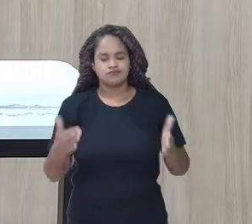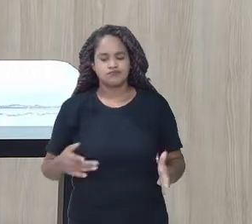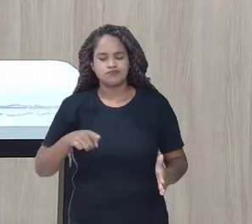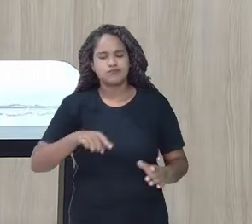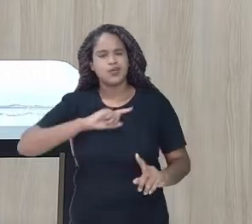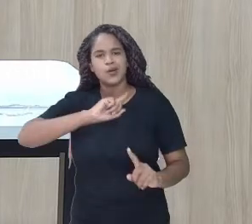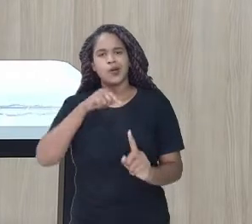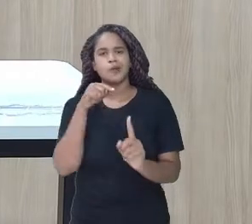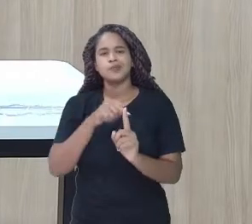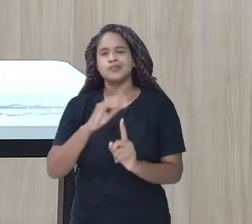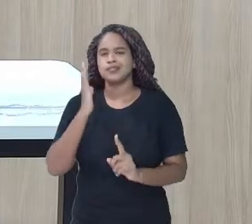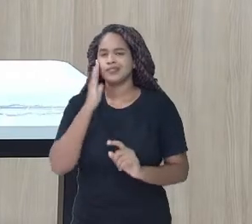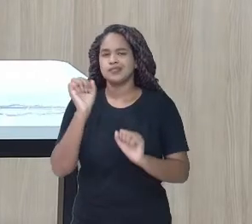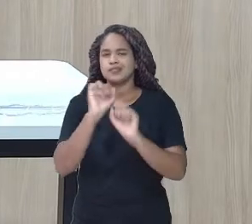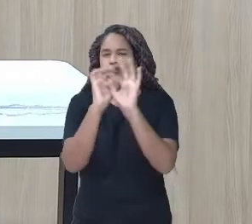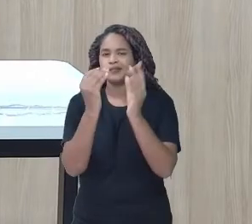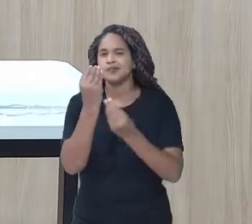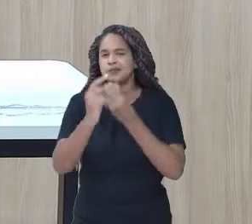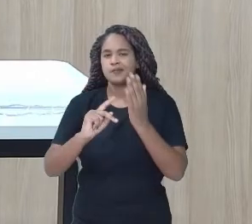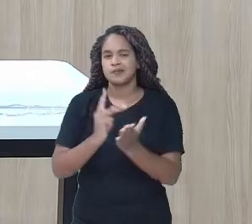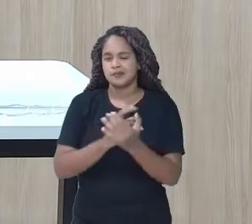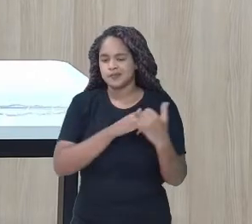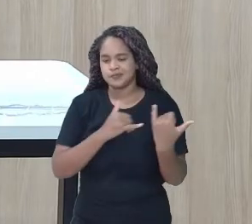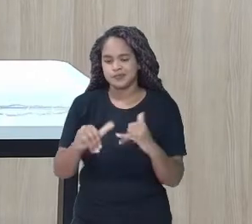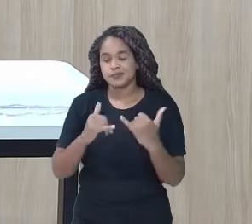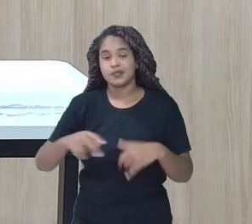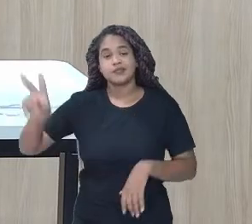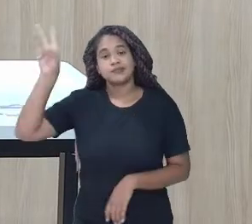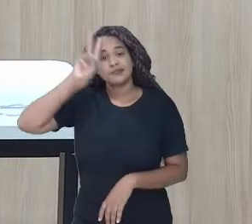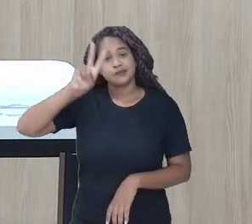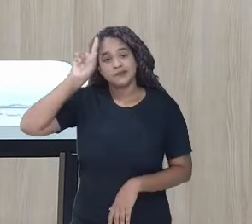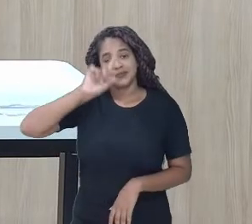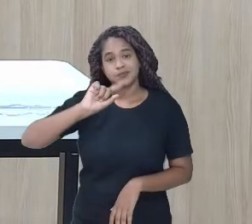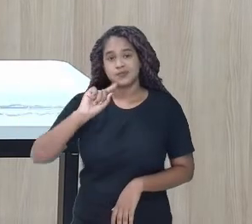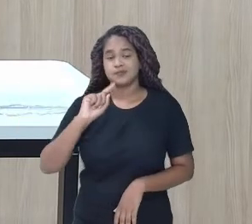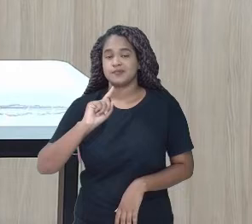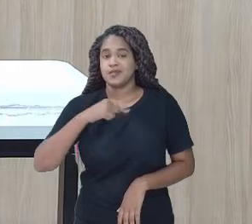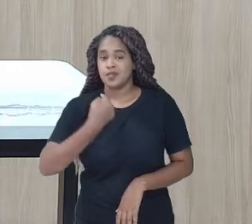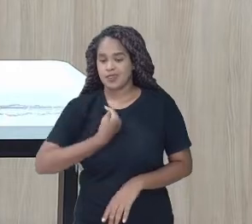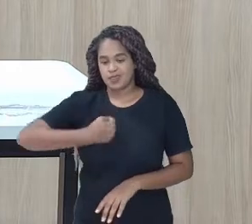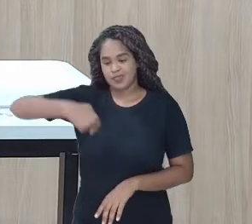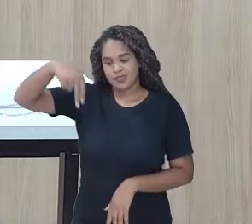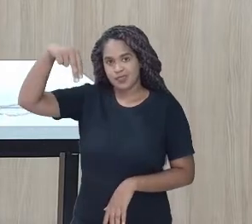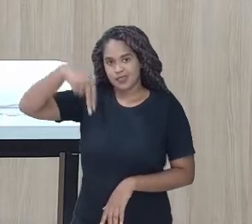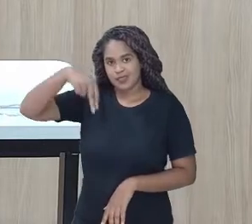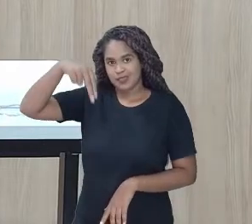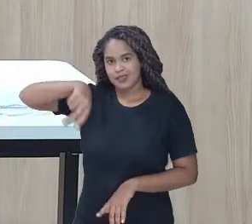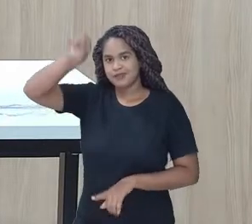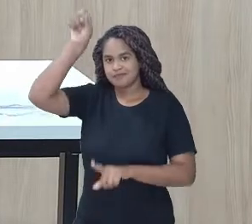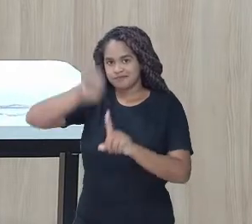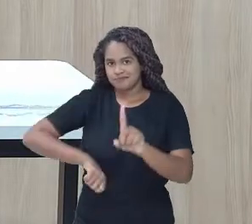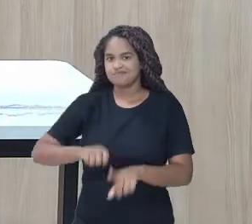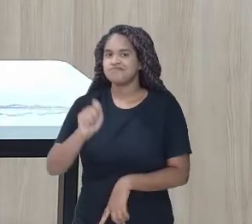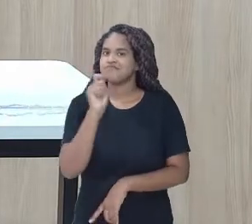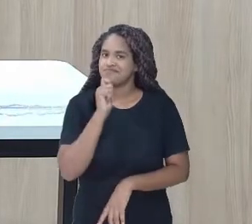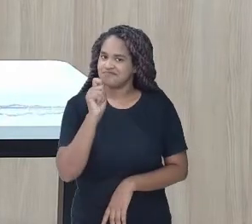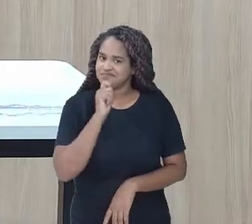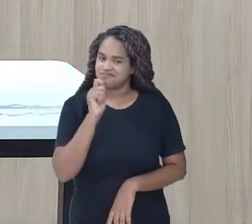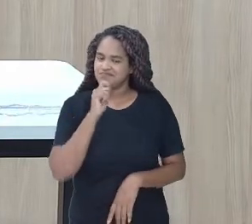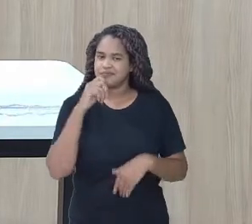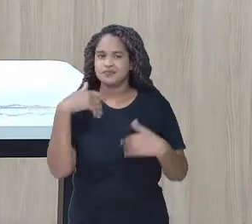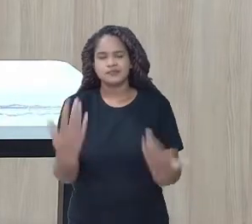elétrico, essa corrente elétrica. E lembrando a vocês que ainda estamos no mês de novembro, como professora de ciências,